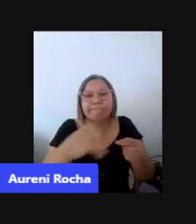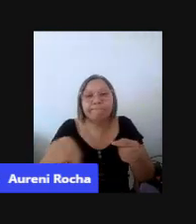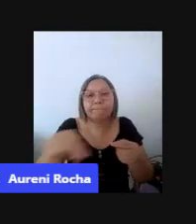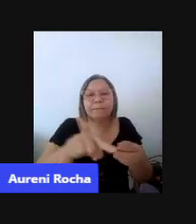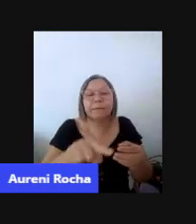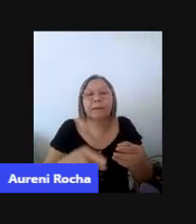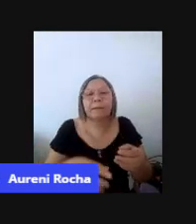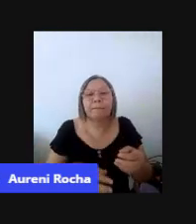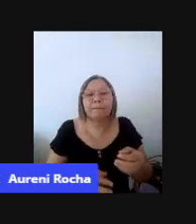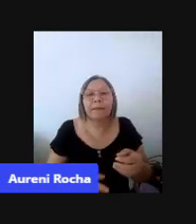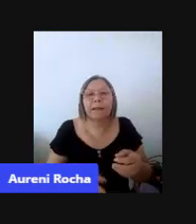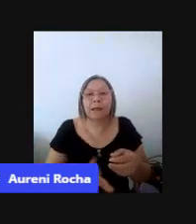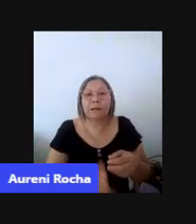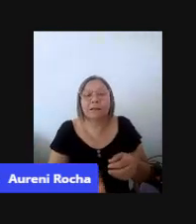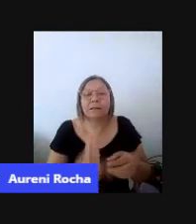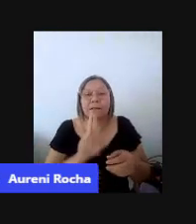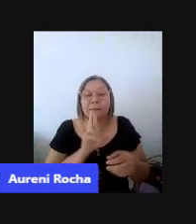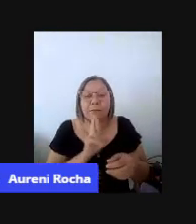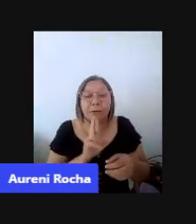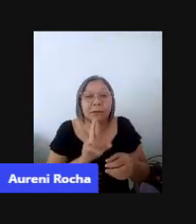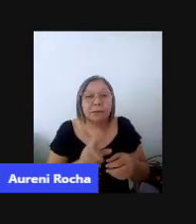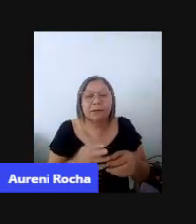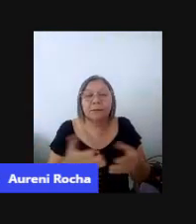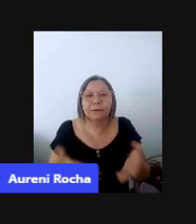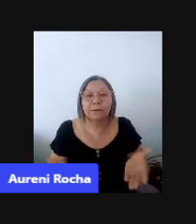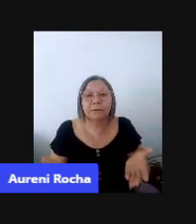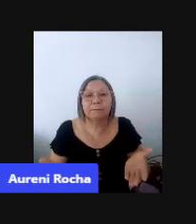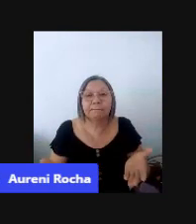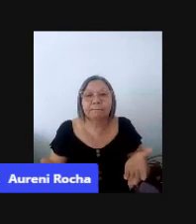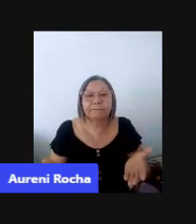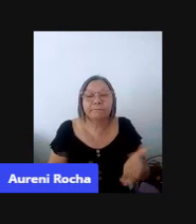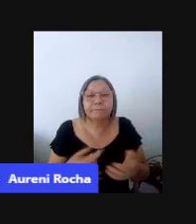foram catastróficos. A gente viu que tinha só